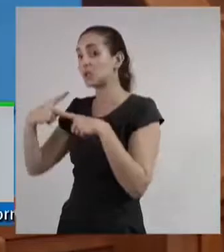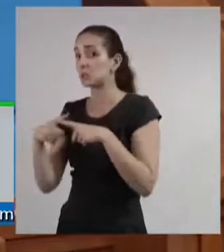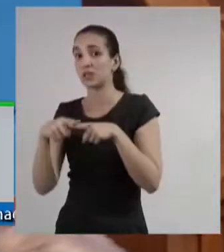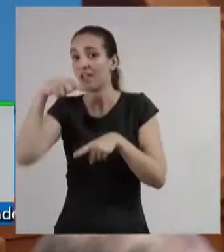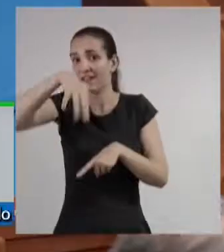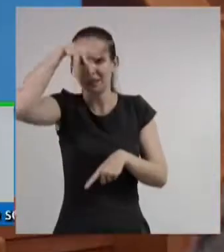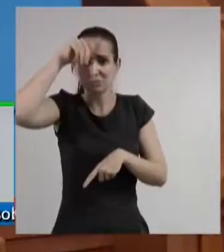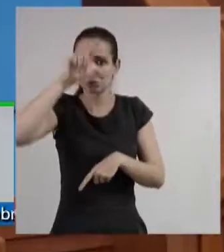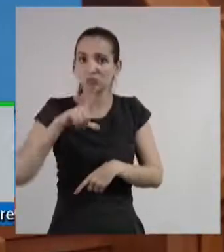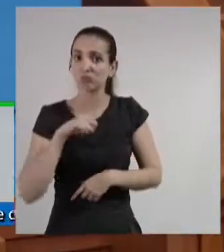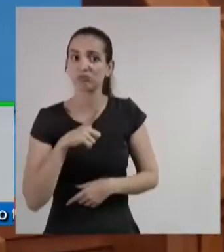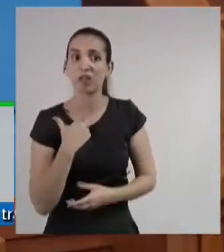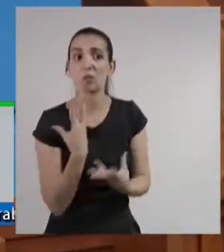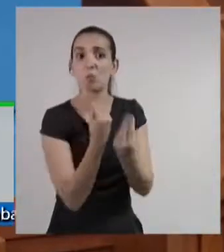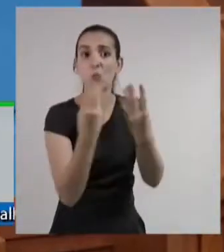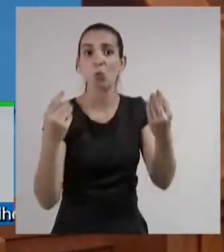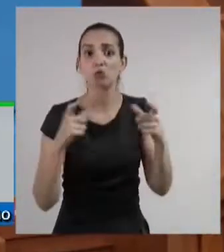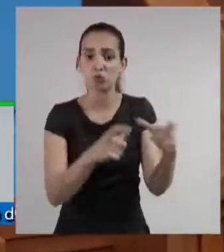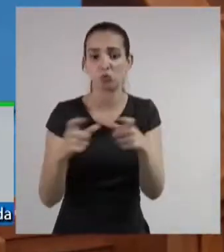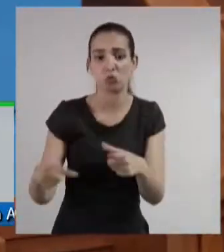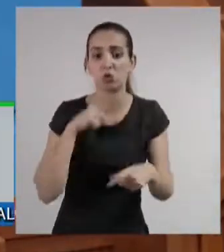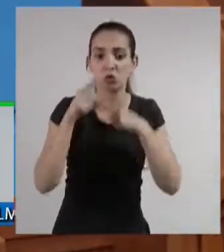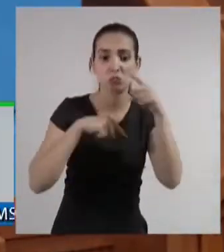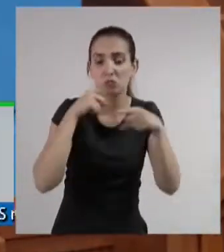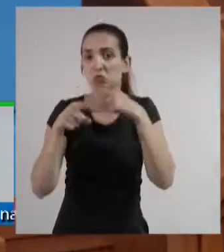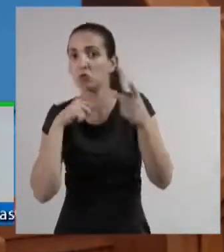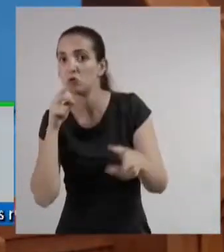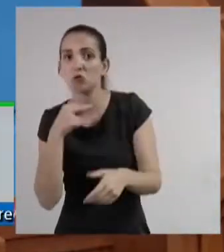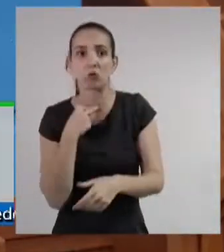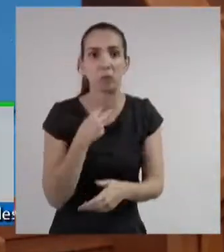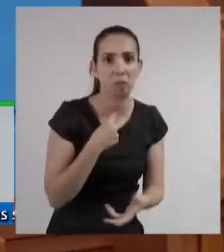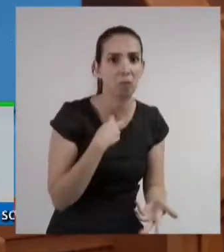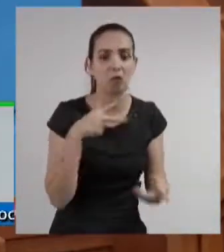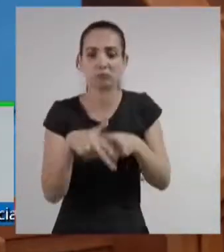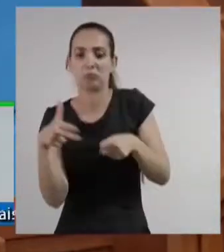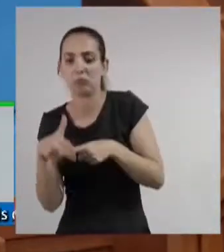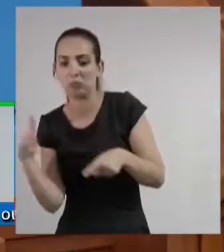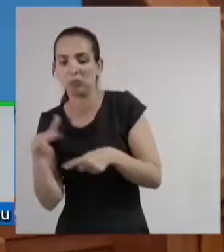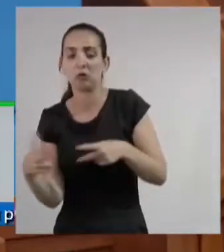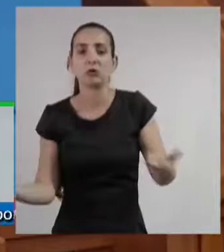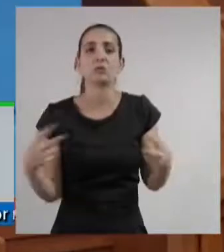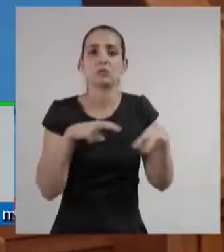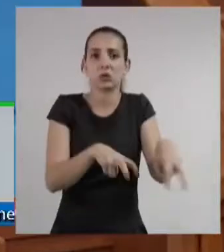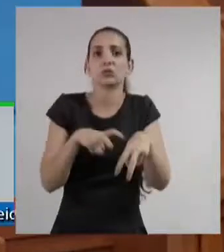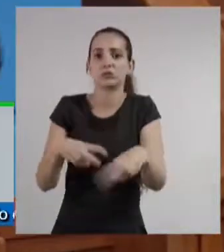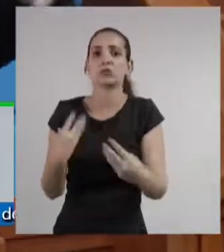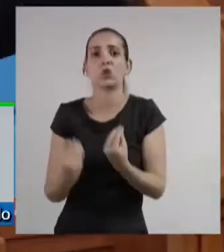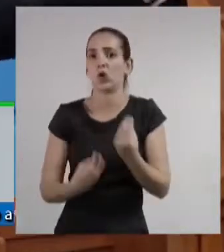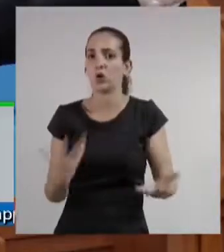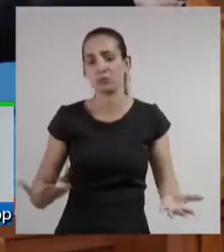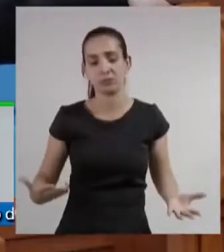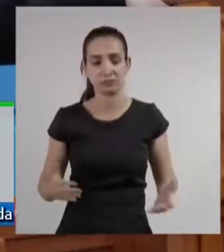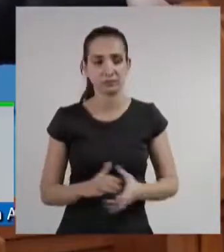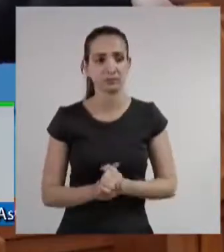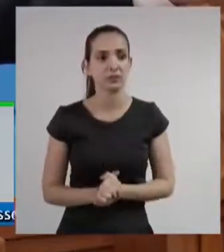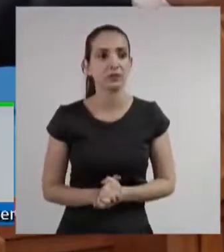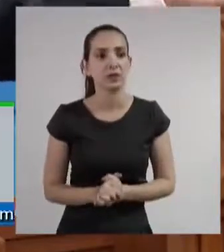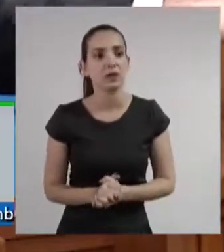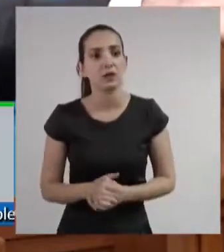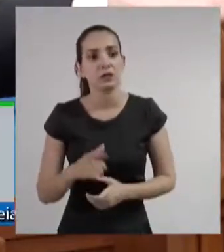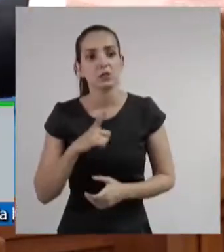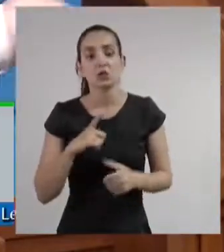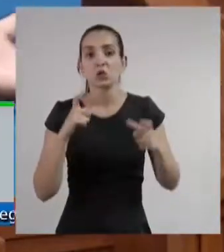até ontem não pagou, não transformou a região da grande reserva